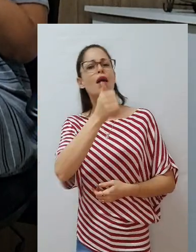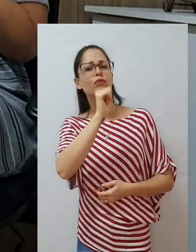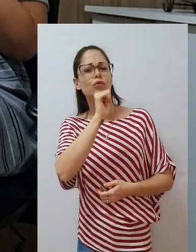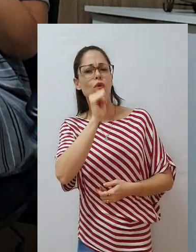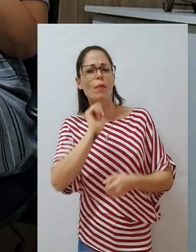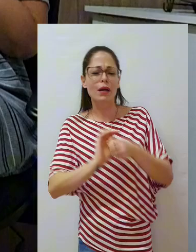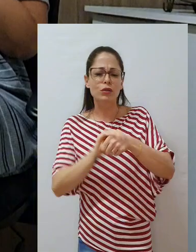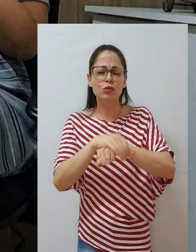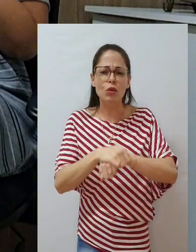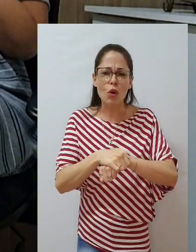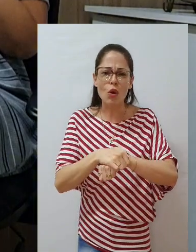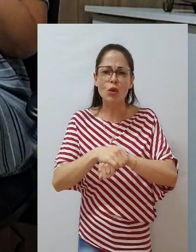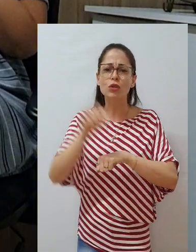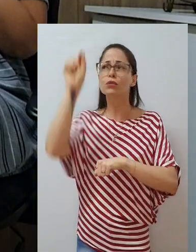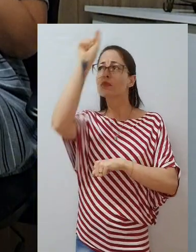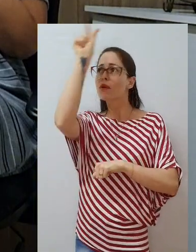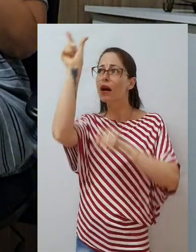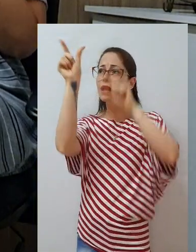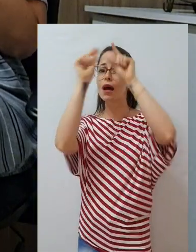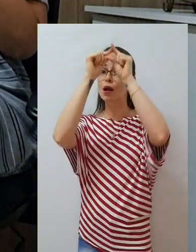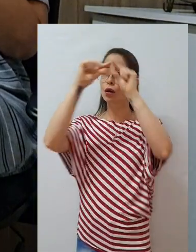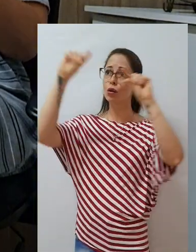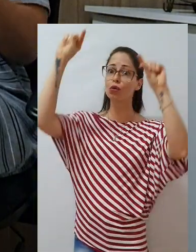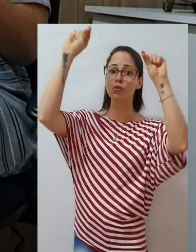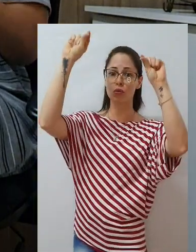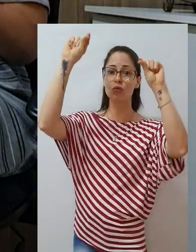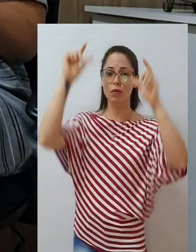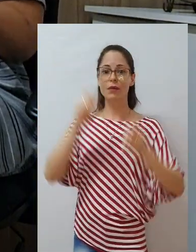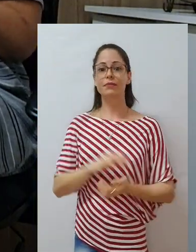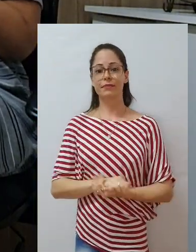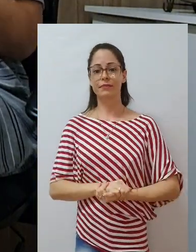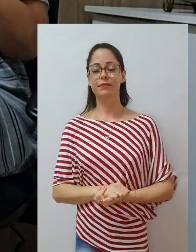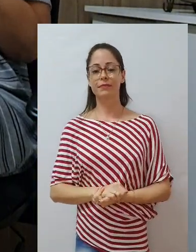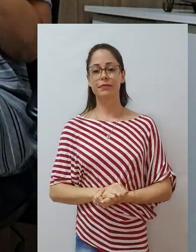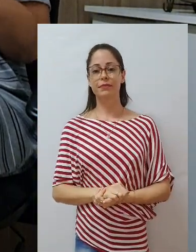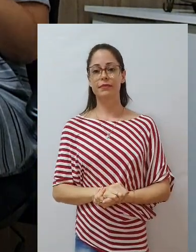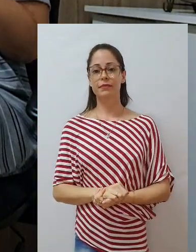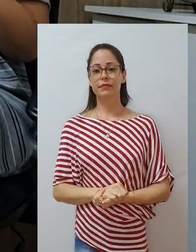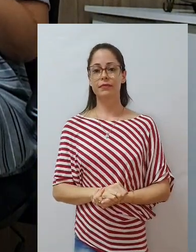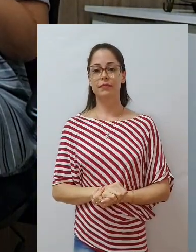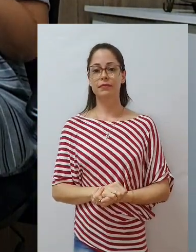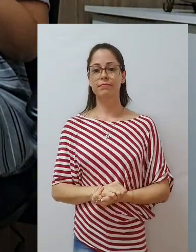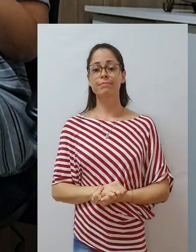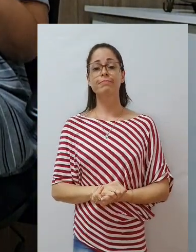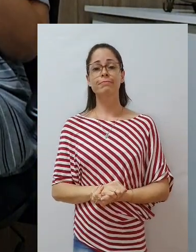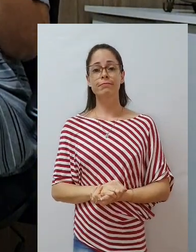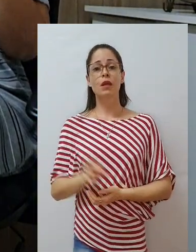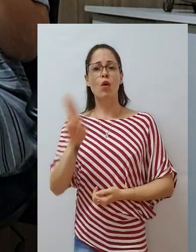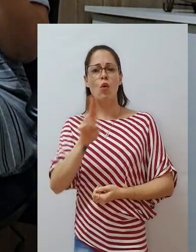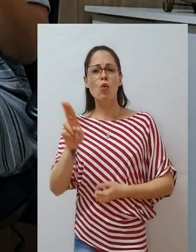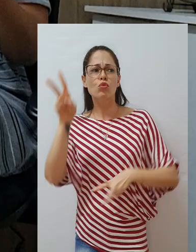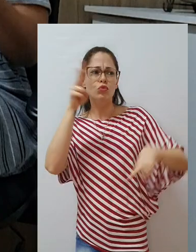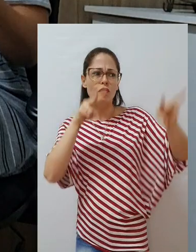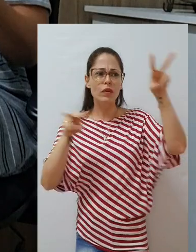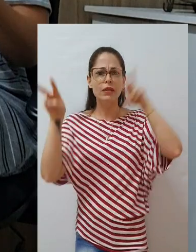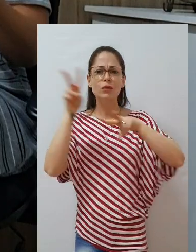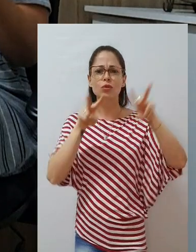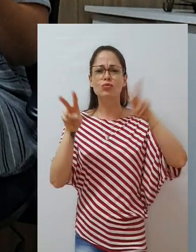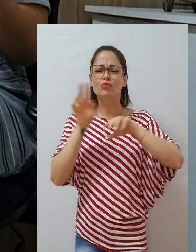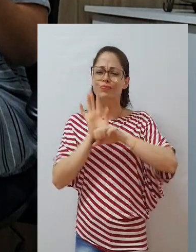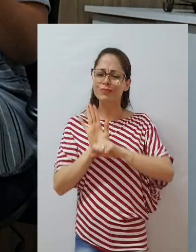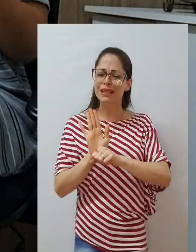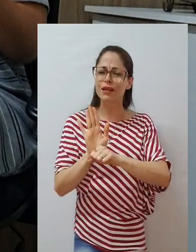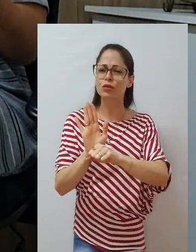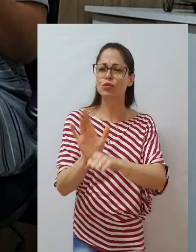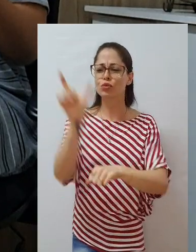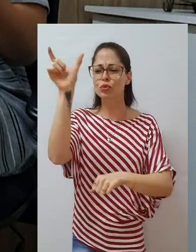uma luzinha. Então, assim, é pro café, uma xícara de café. Então, recursos visuais